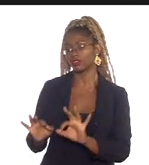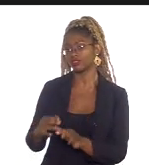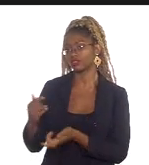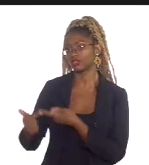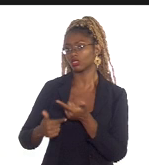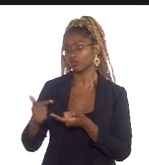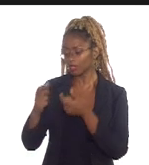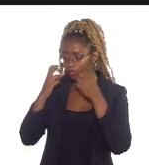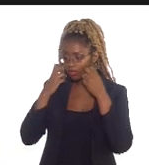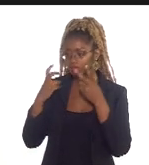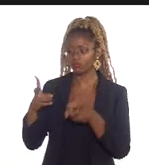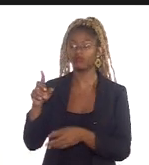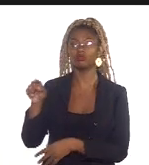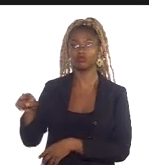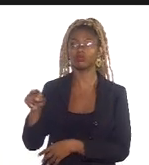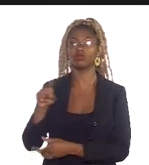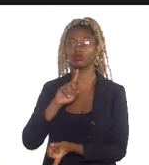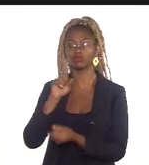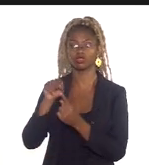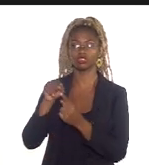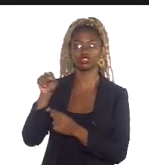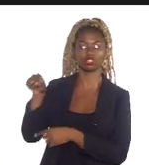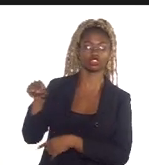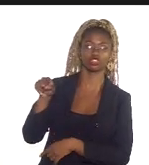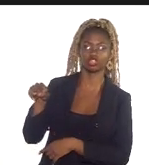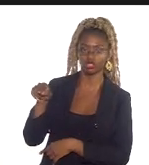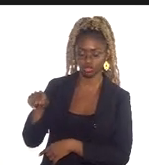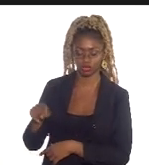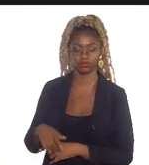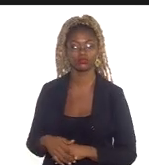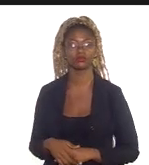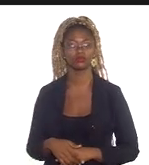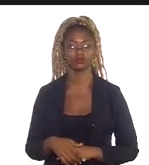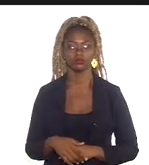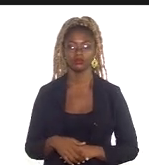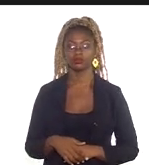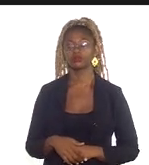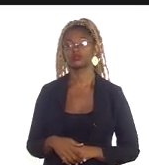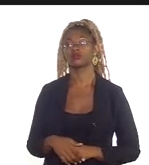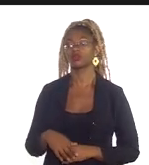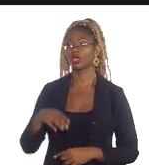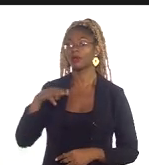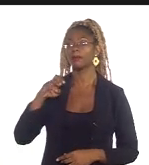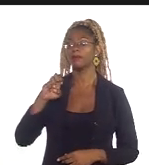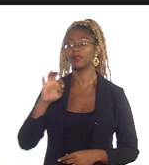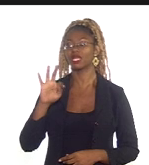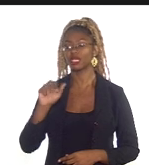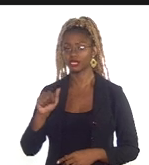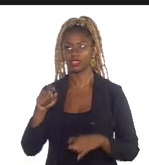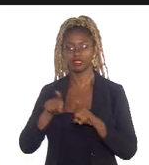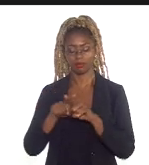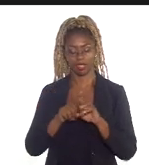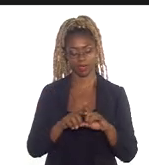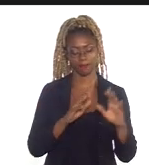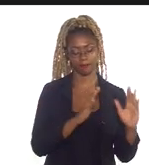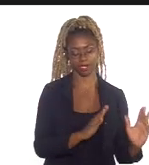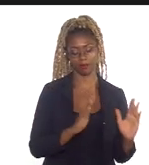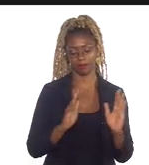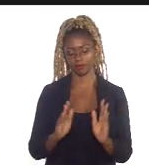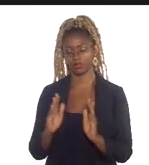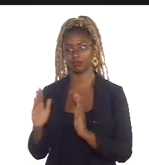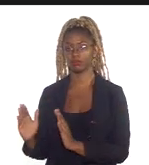identificado o objeto, né, os campos, as rubricas, as metas a serem atingidas e as etapas ou fases